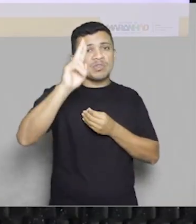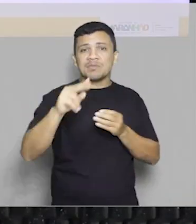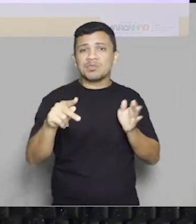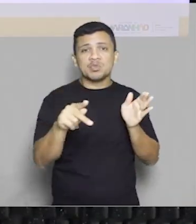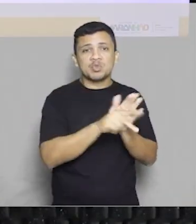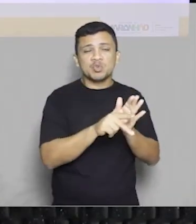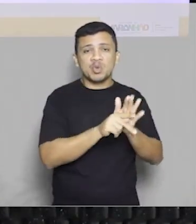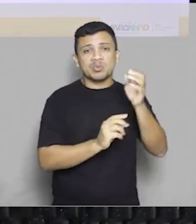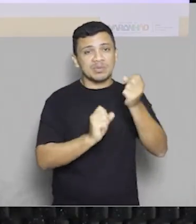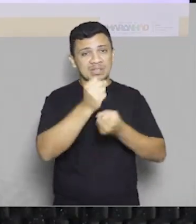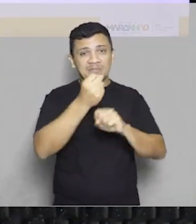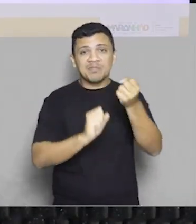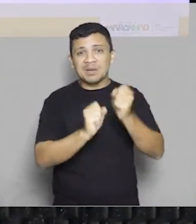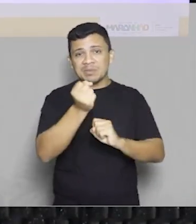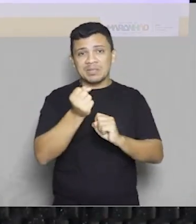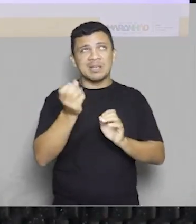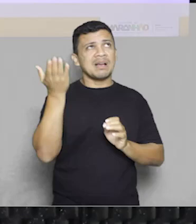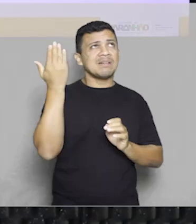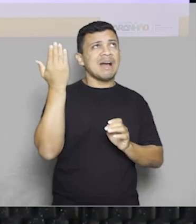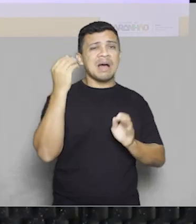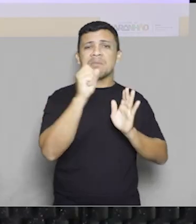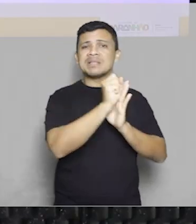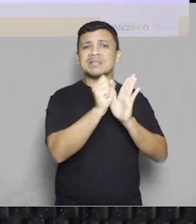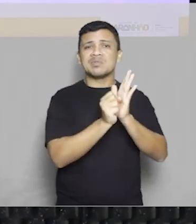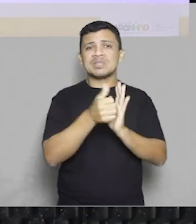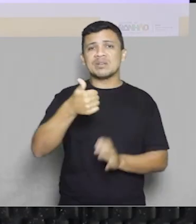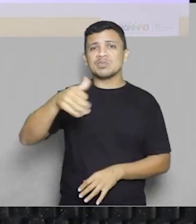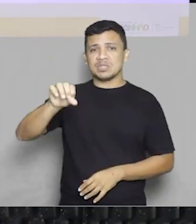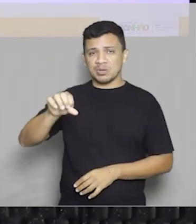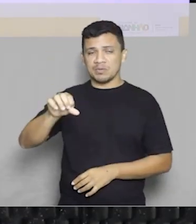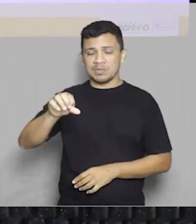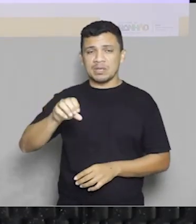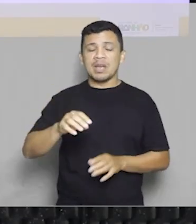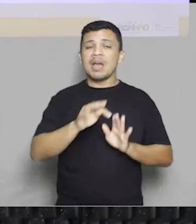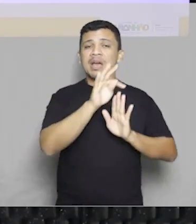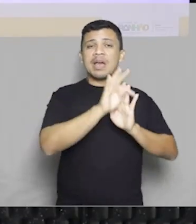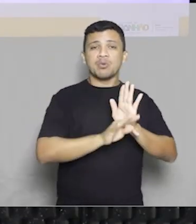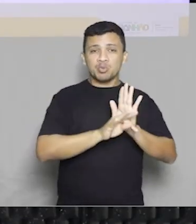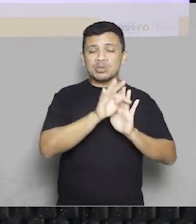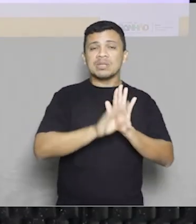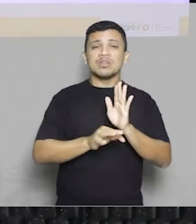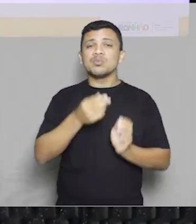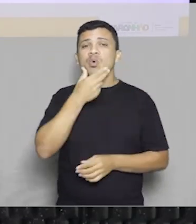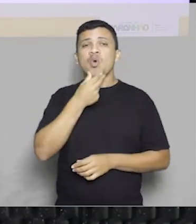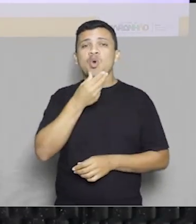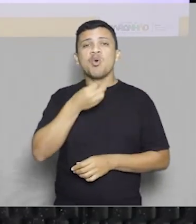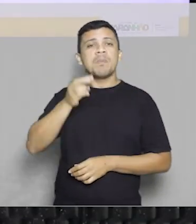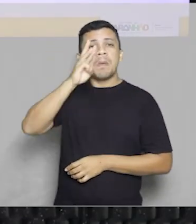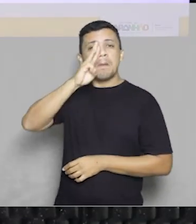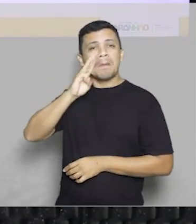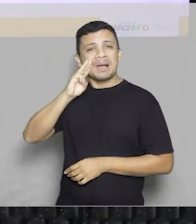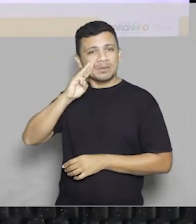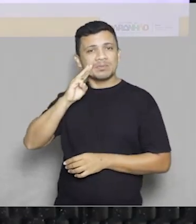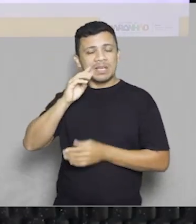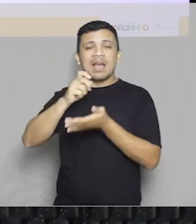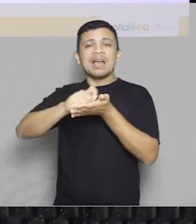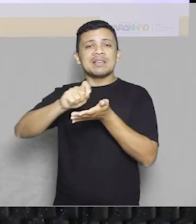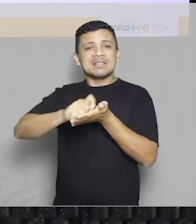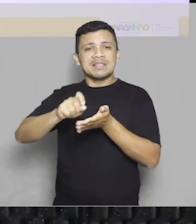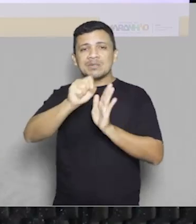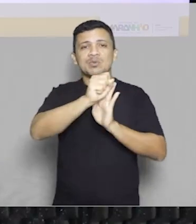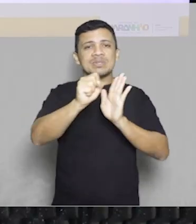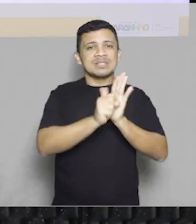caso ali do século XIX. Esse texto é um texto de Karl Marx, escrito, portanto, no século XIX, na época